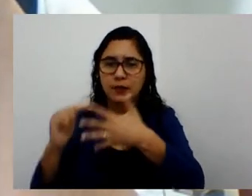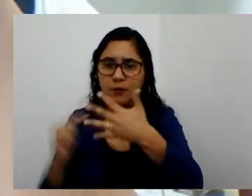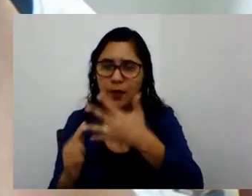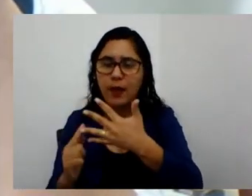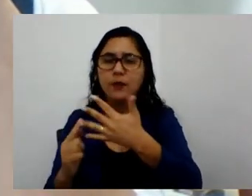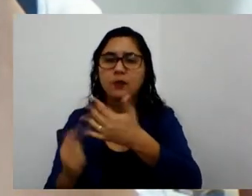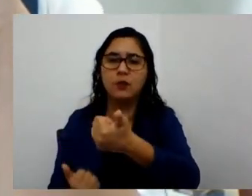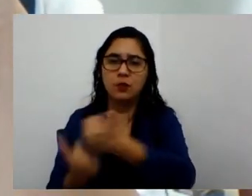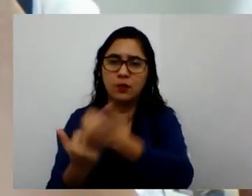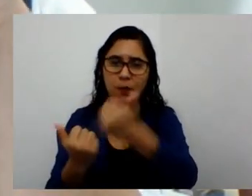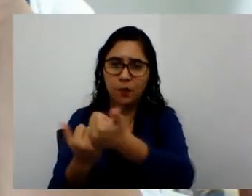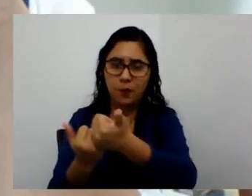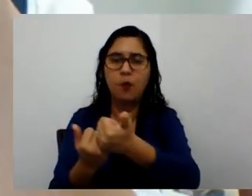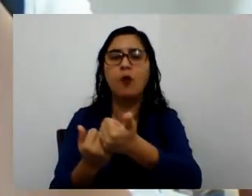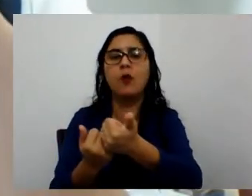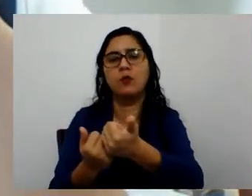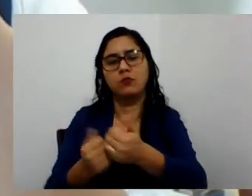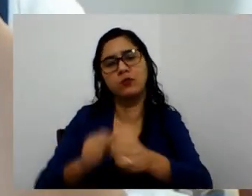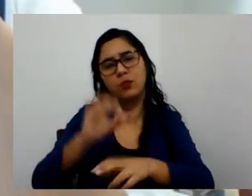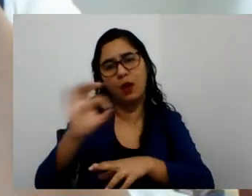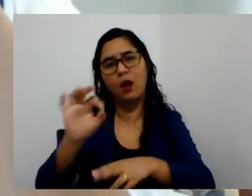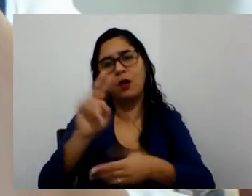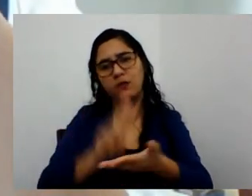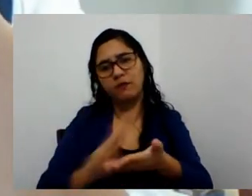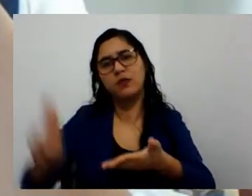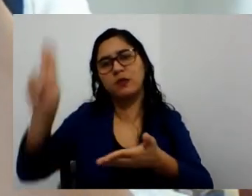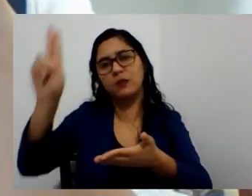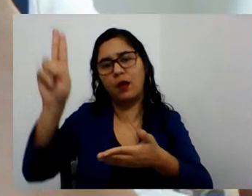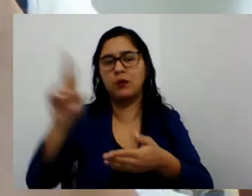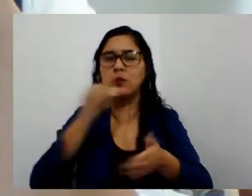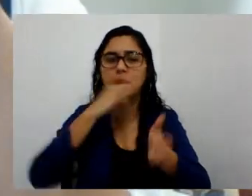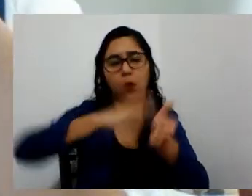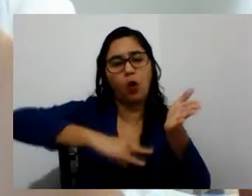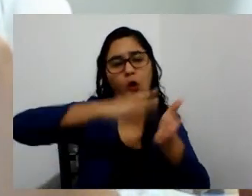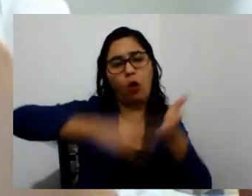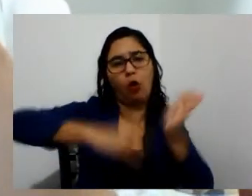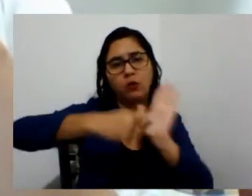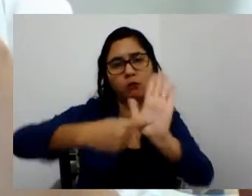na universidade, como, por exemplo, prestações de contas,